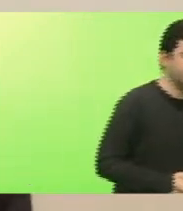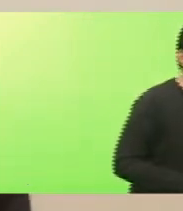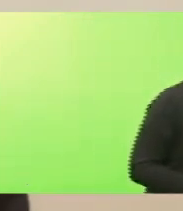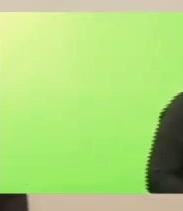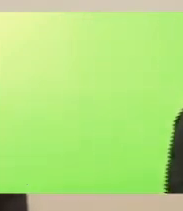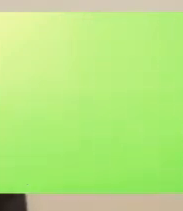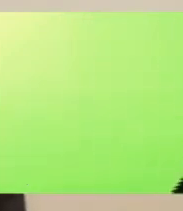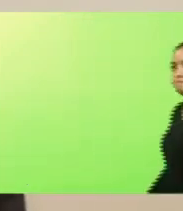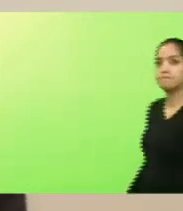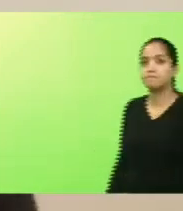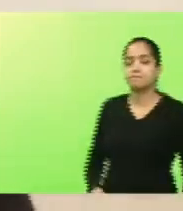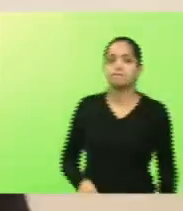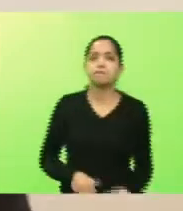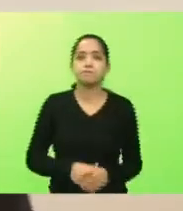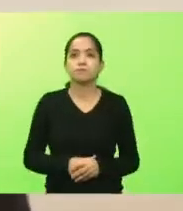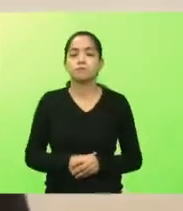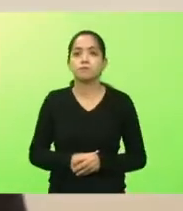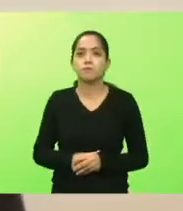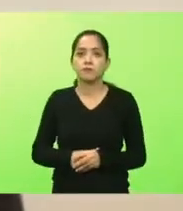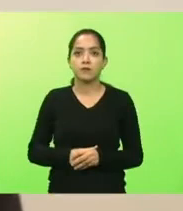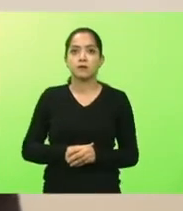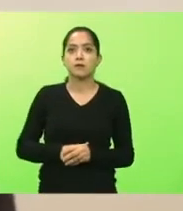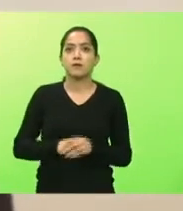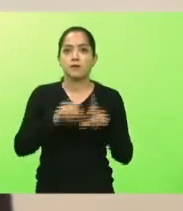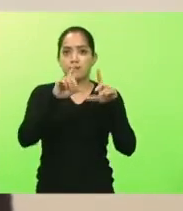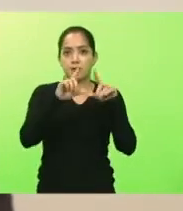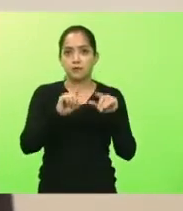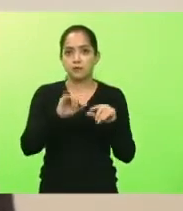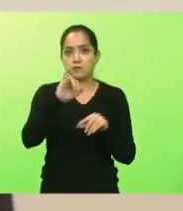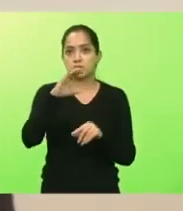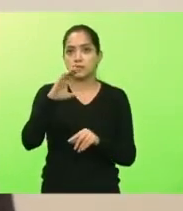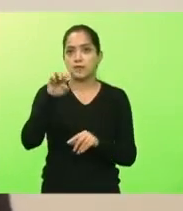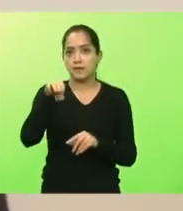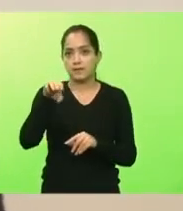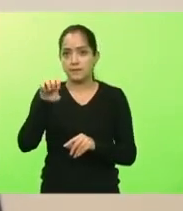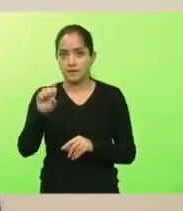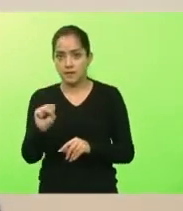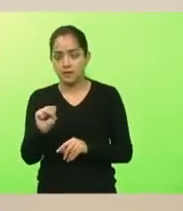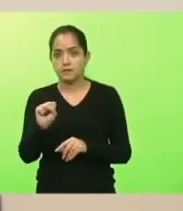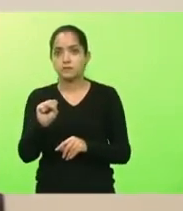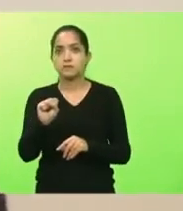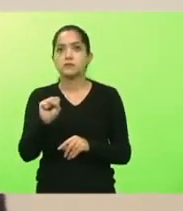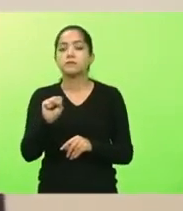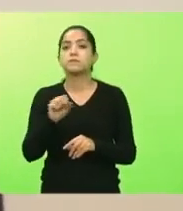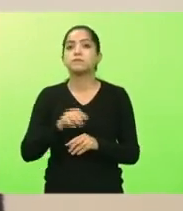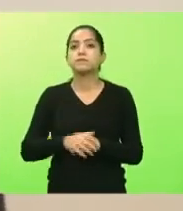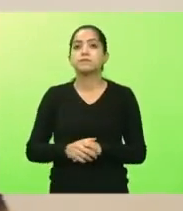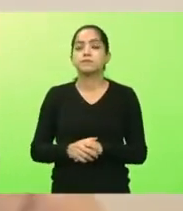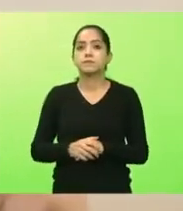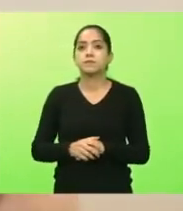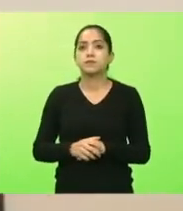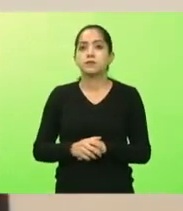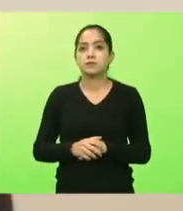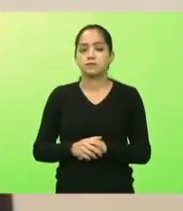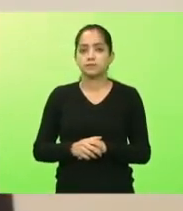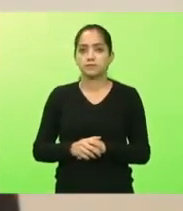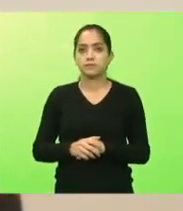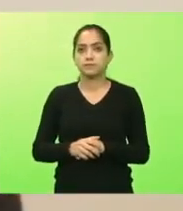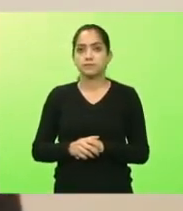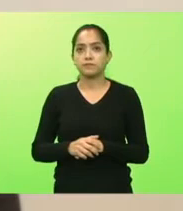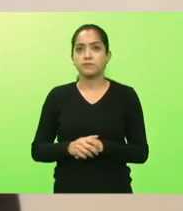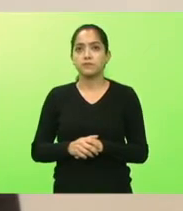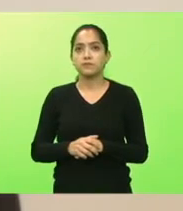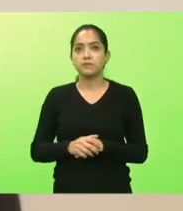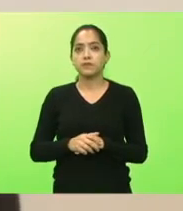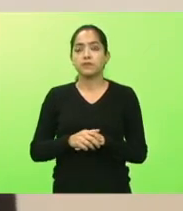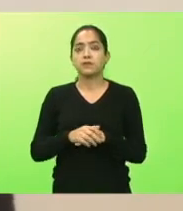a redução, ou seja, a eliminação do ICMS sobre o extrato do própolis e o próprio própolis,